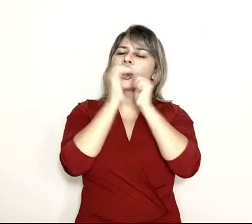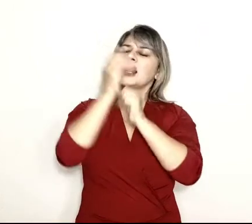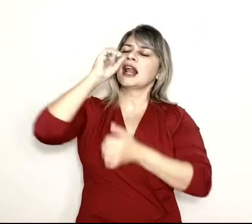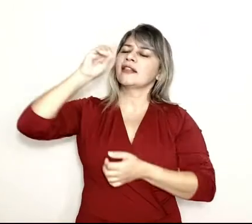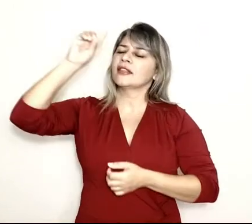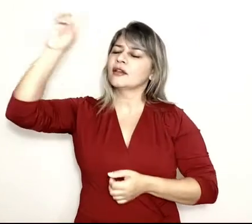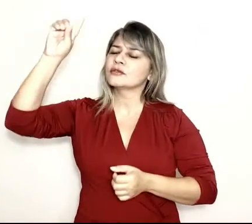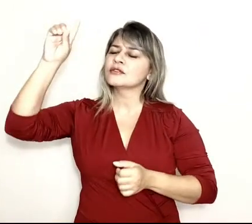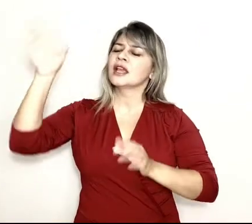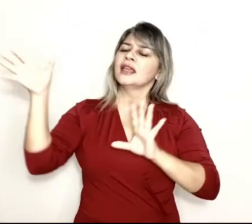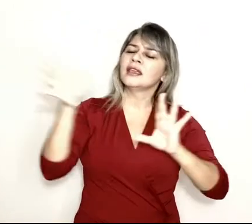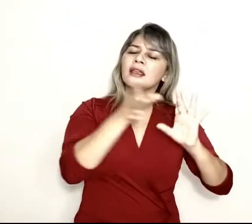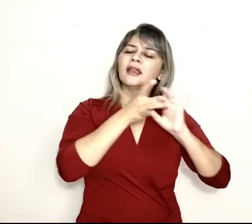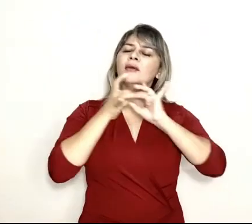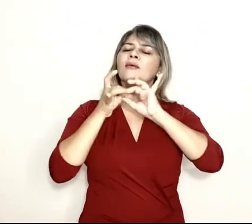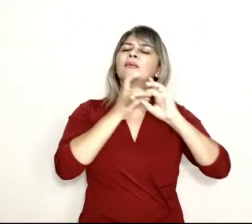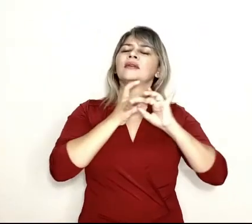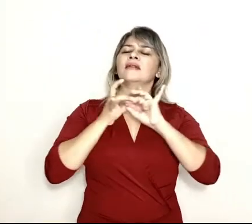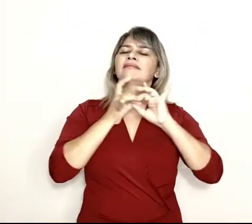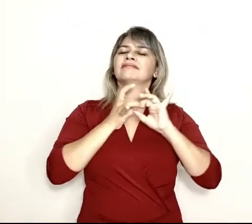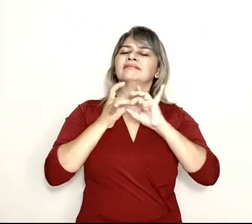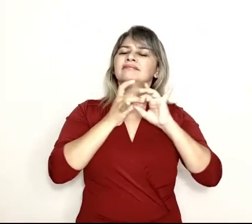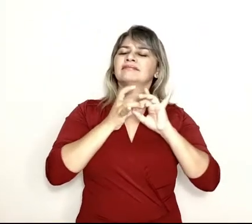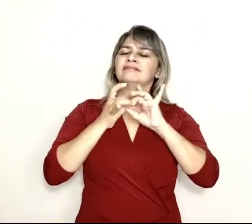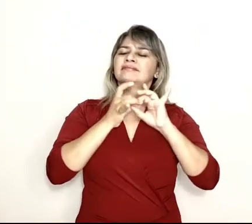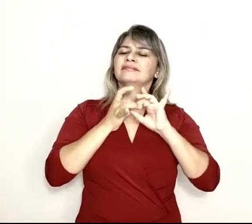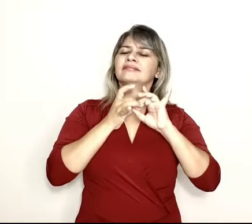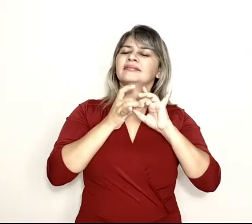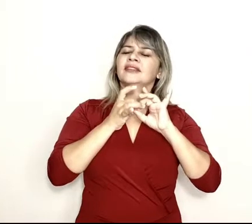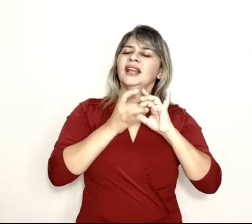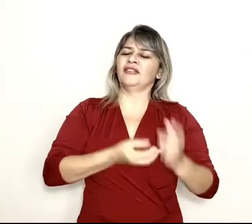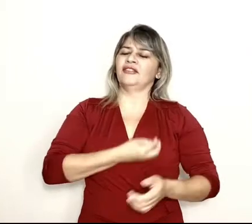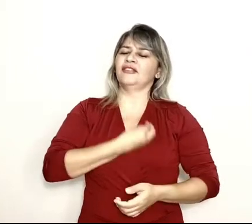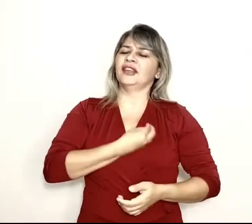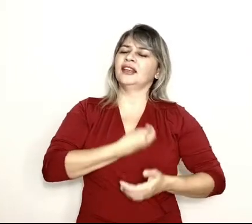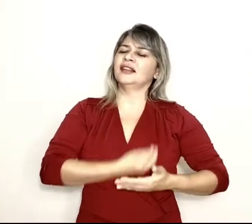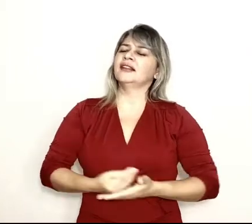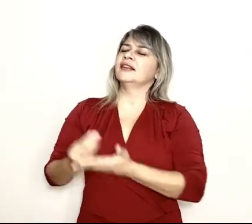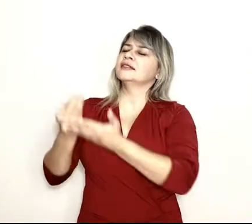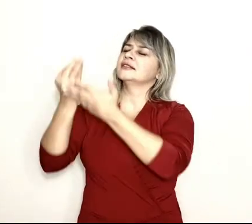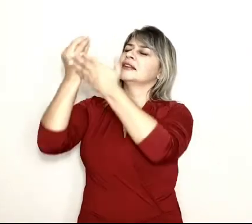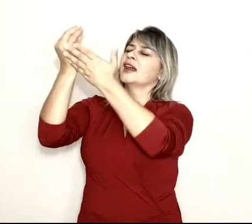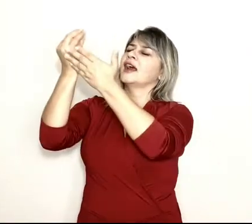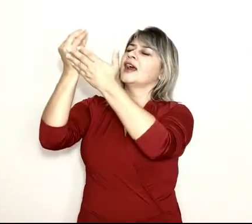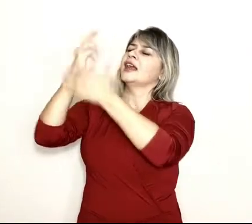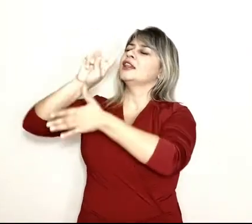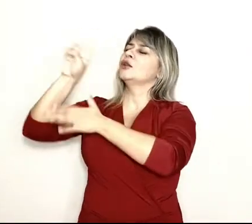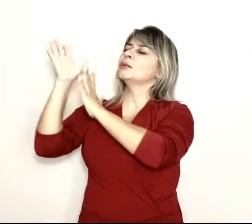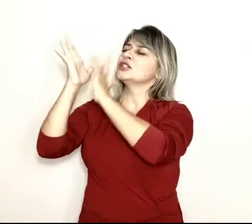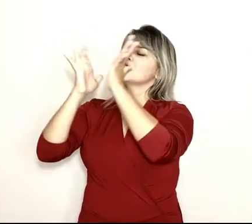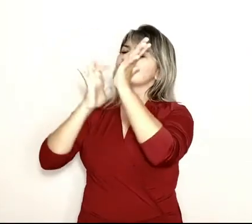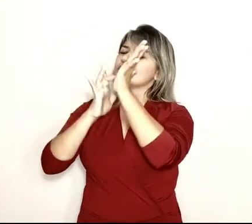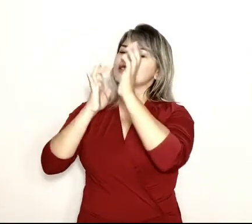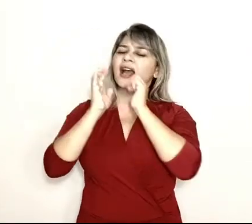que está me acompanhando. Todos aqueles, Senhor, que nesse momento Te buscam, que nesse momento,